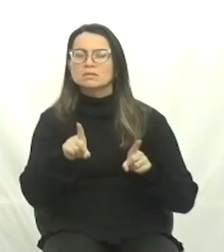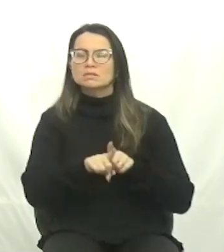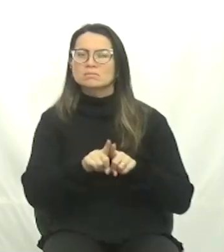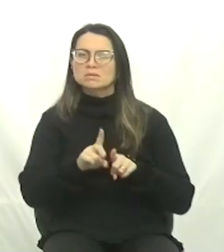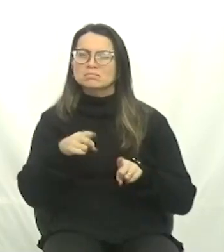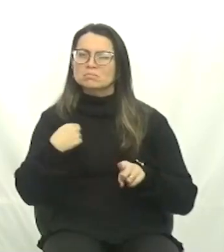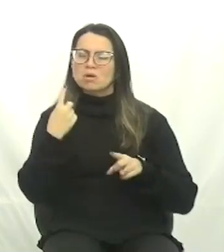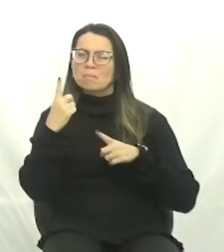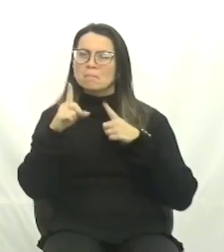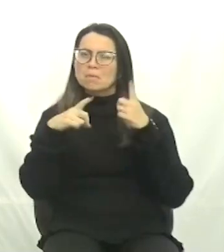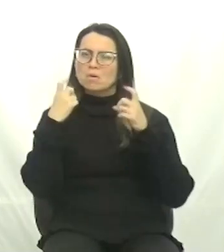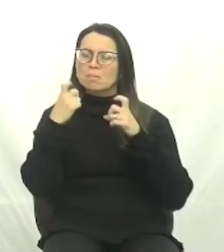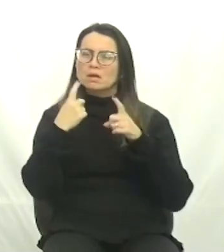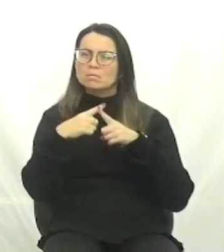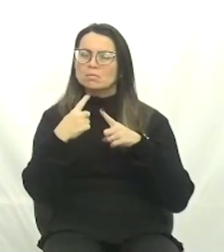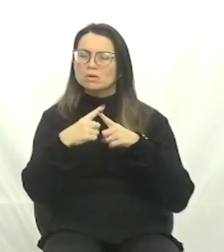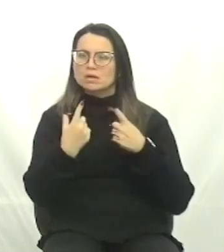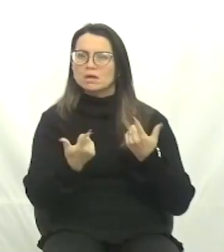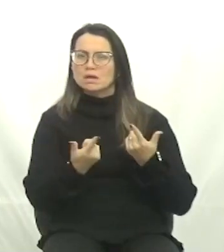E, infelizmente, nós